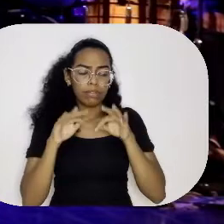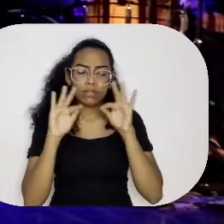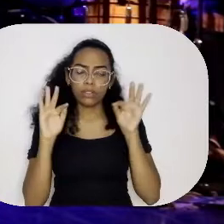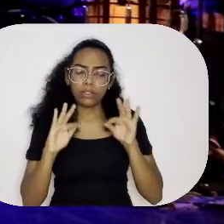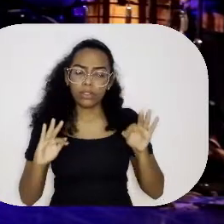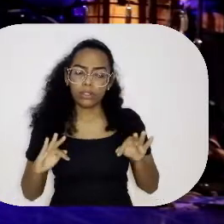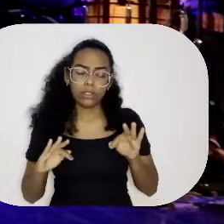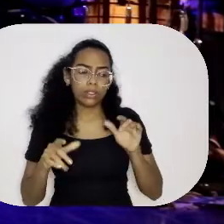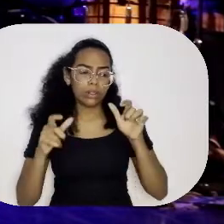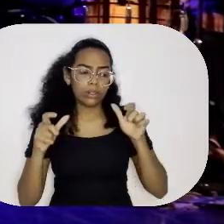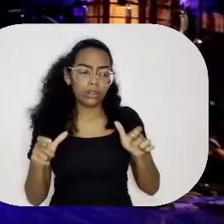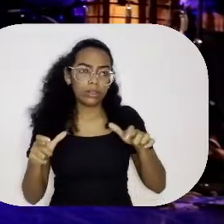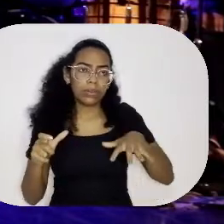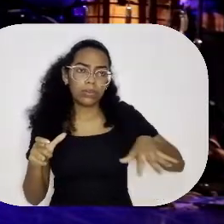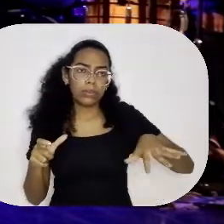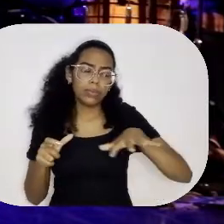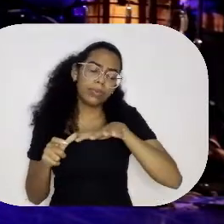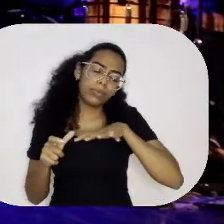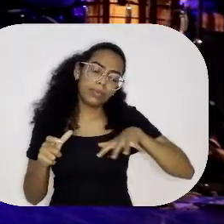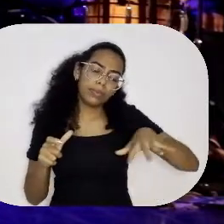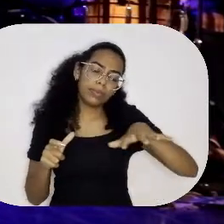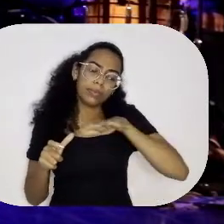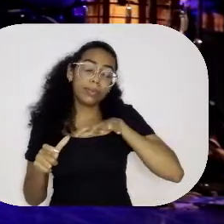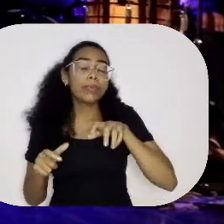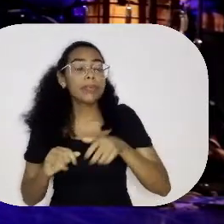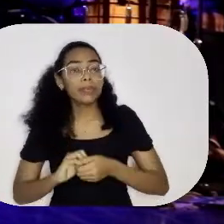a ser feliz num lugar.